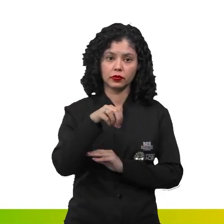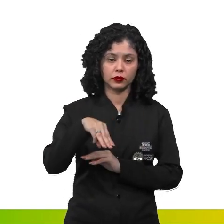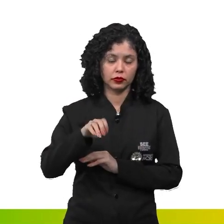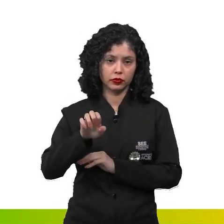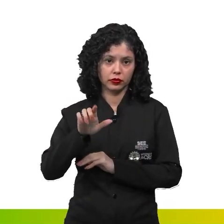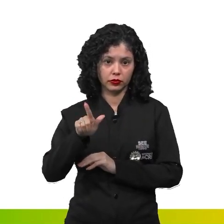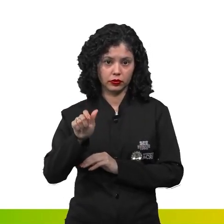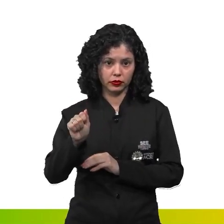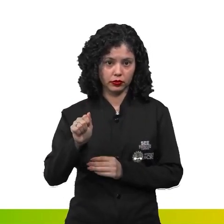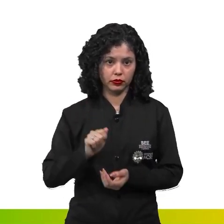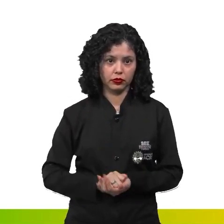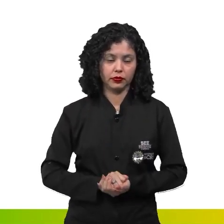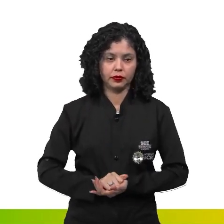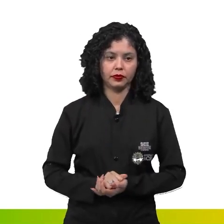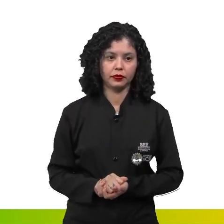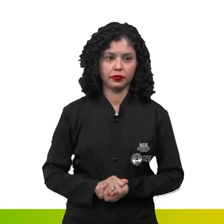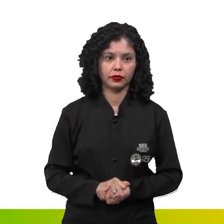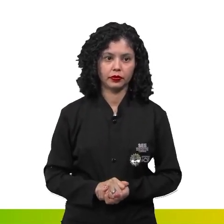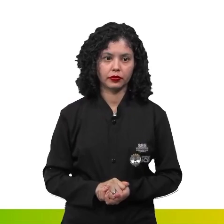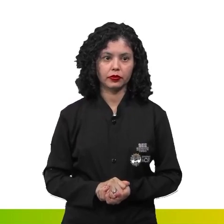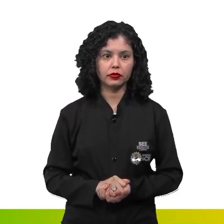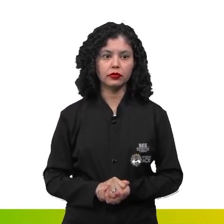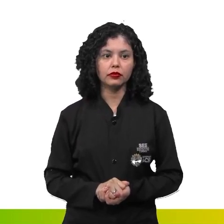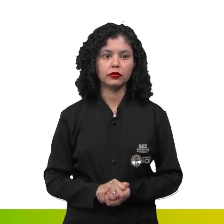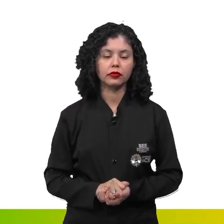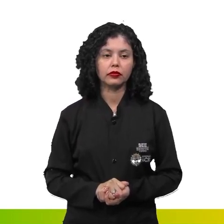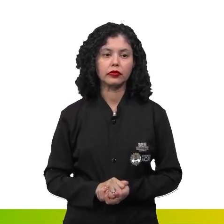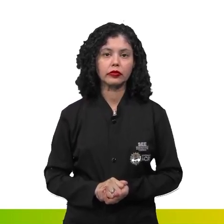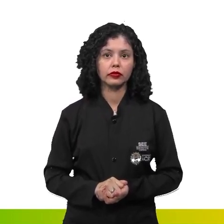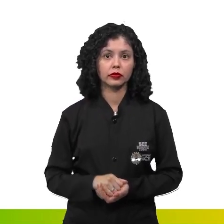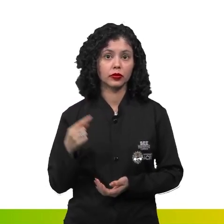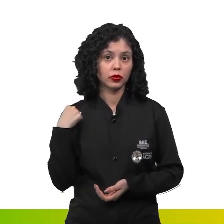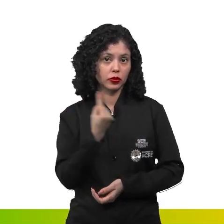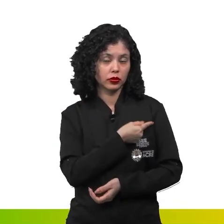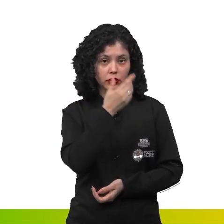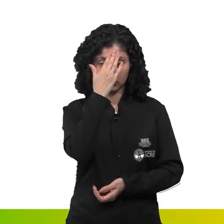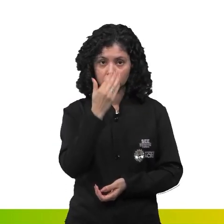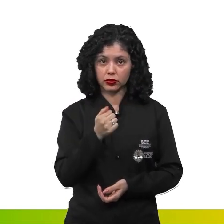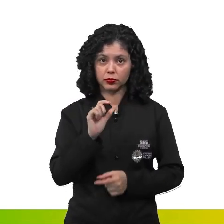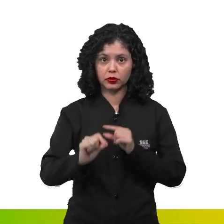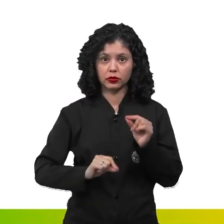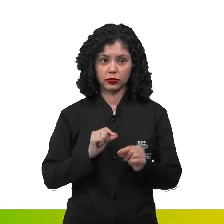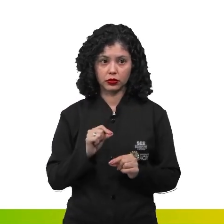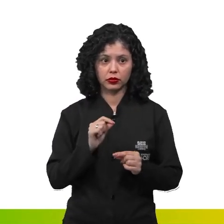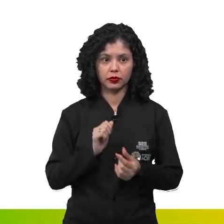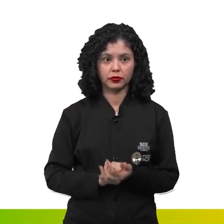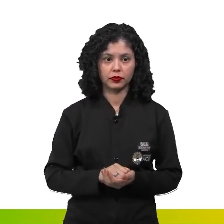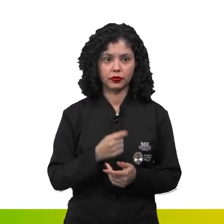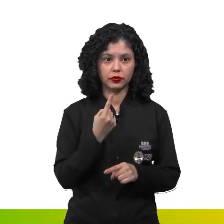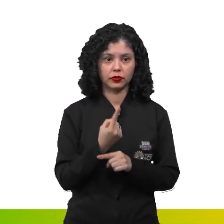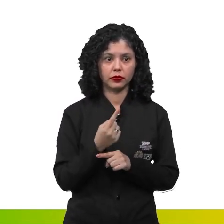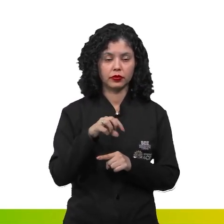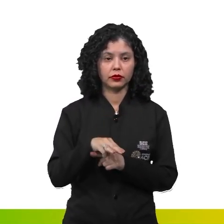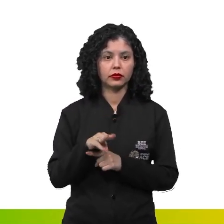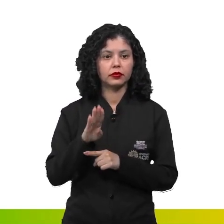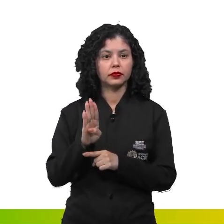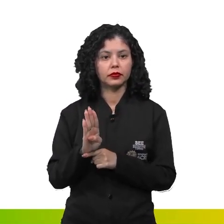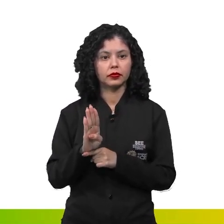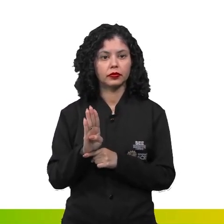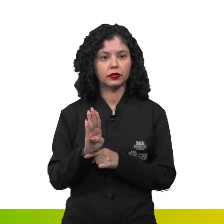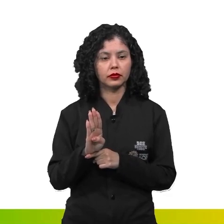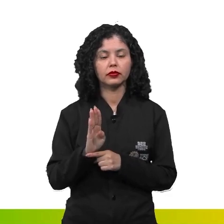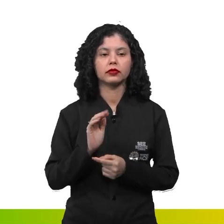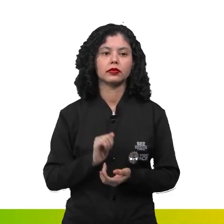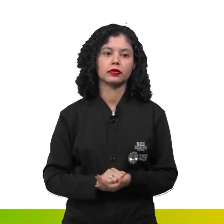a 11 megabytes. Vamos lá. Nós sabemos que 1 megabyte, foi